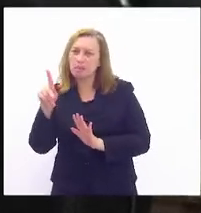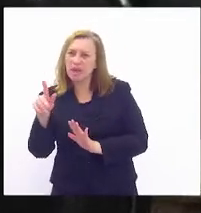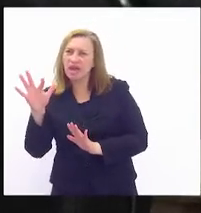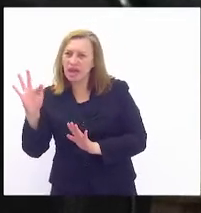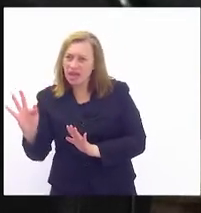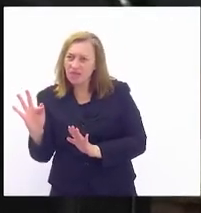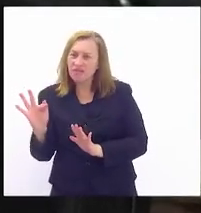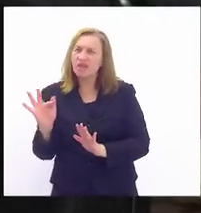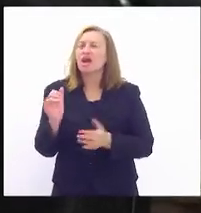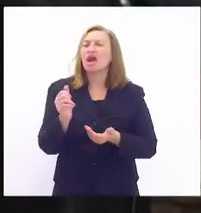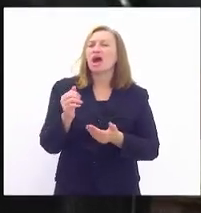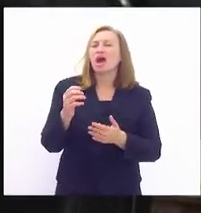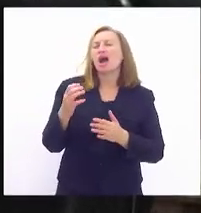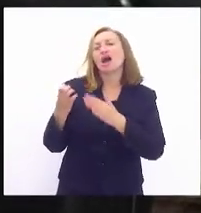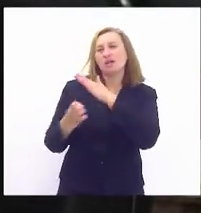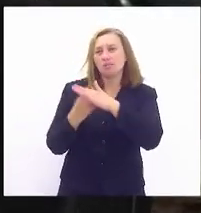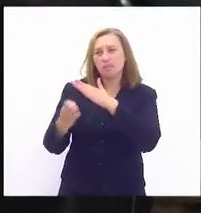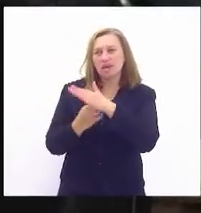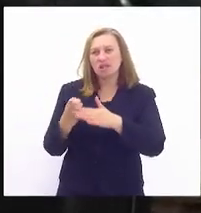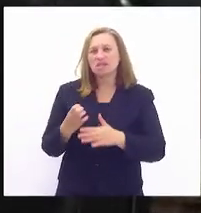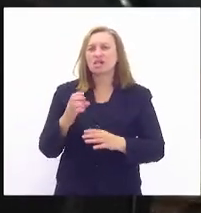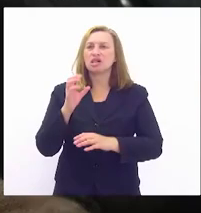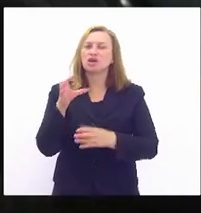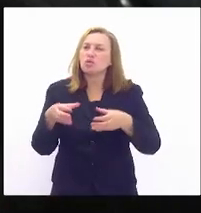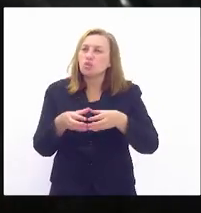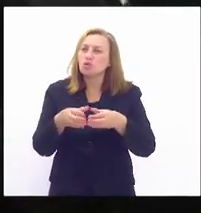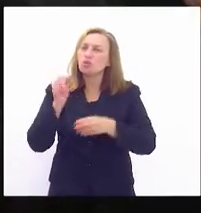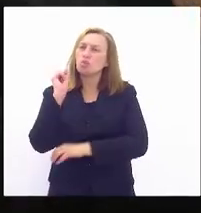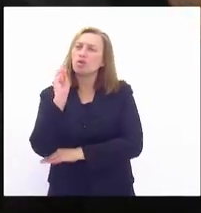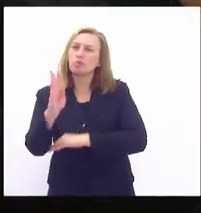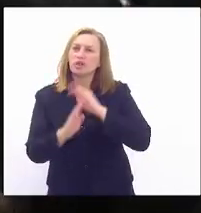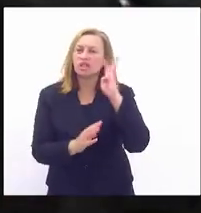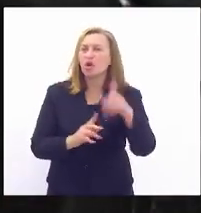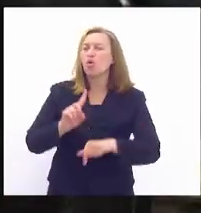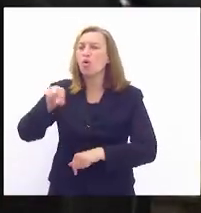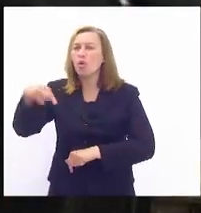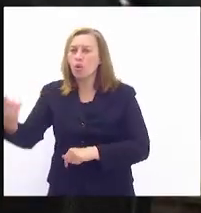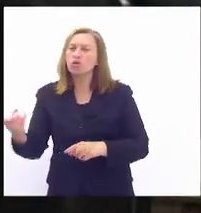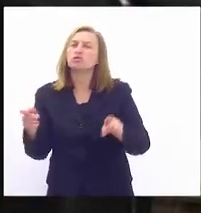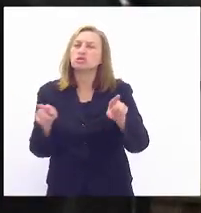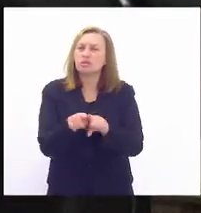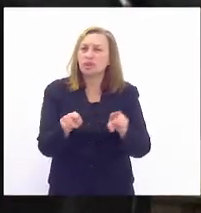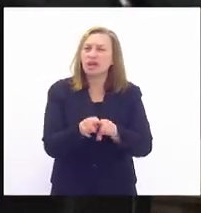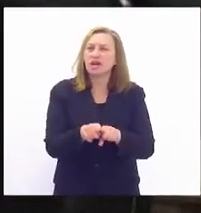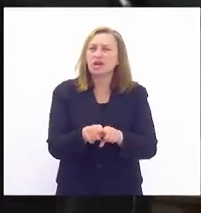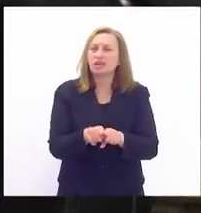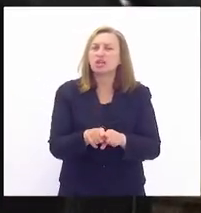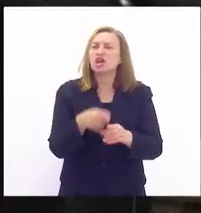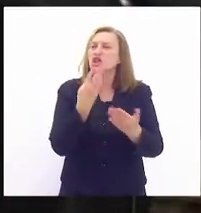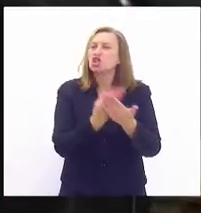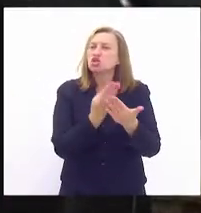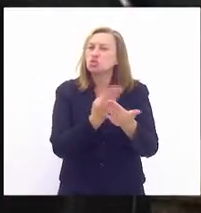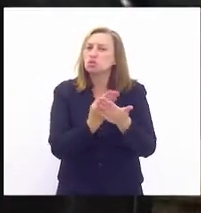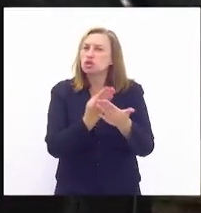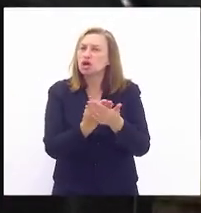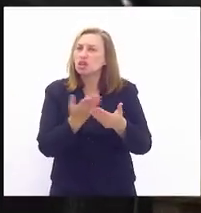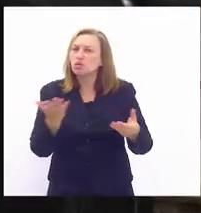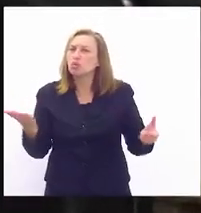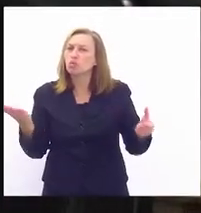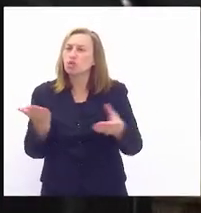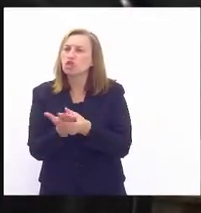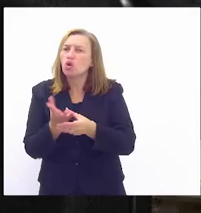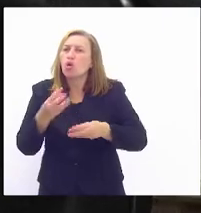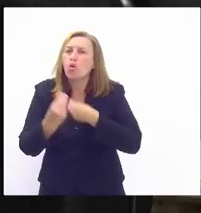empresa e o órgão ambiental. Outro tópico, está estudando uma ação